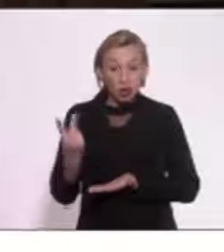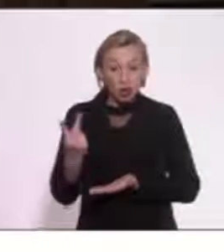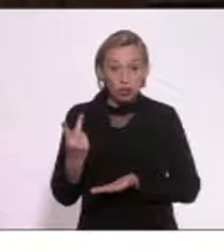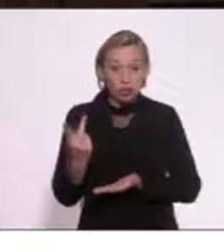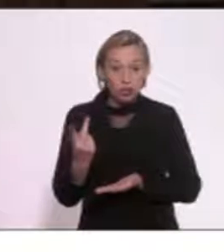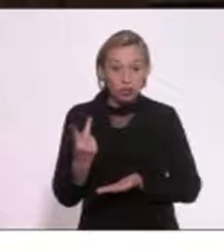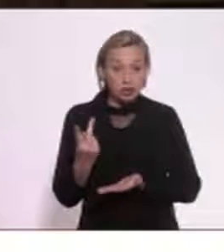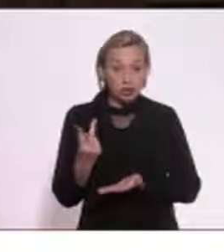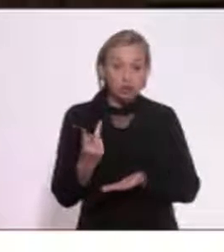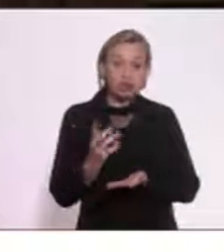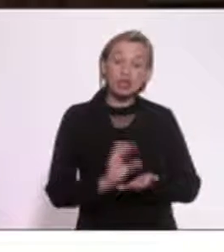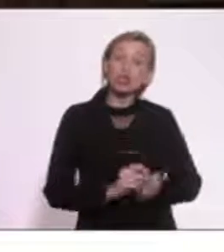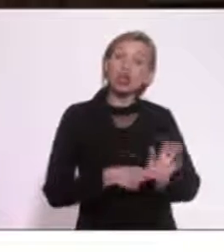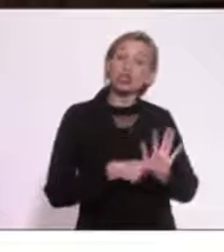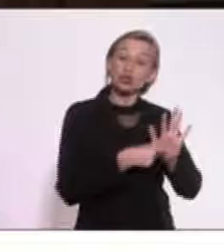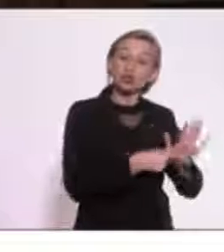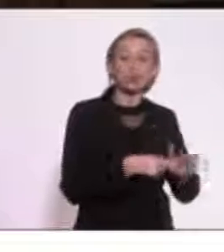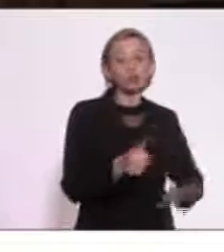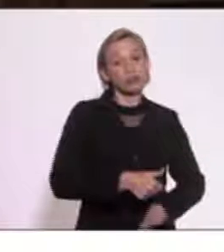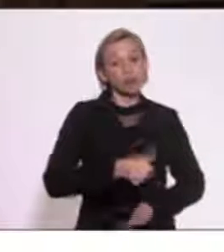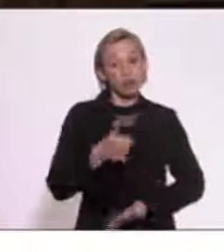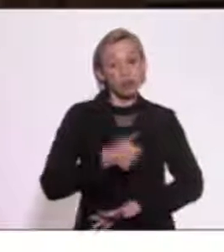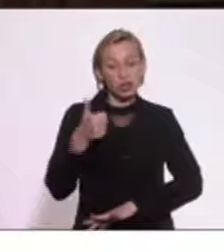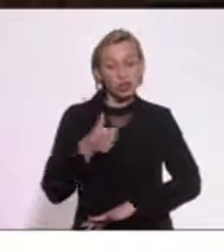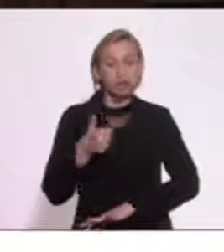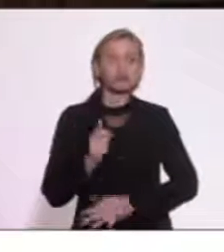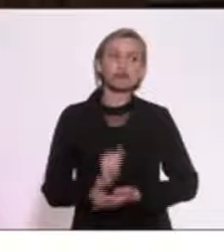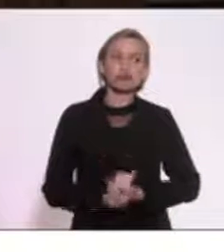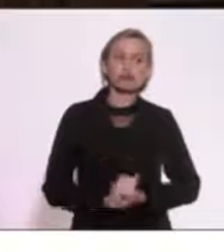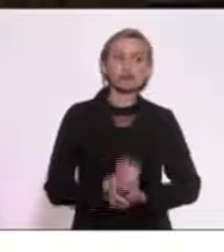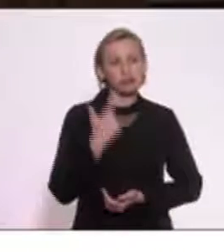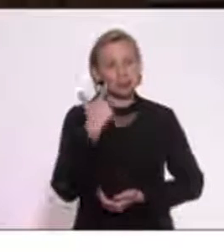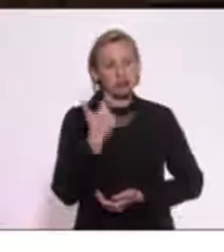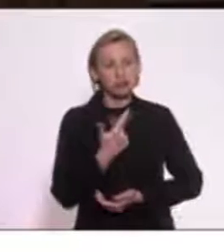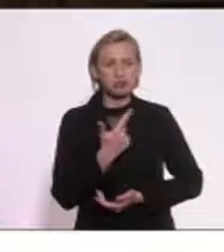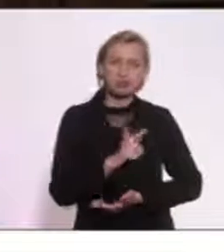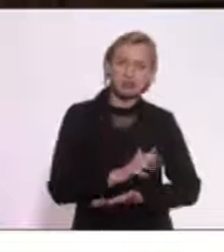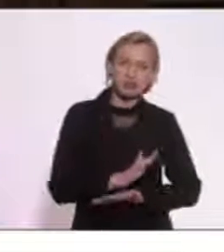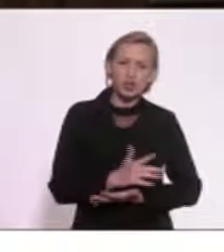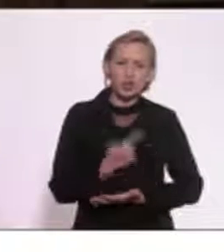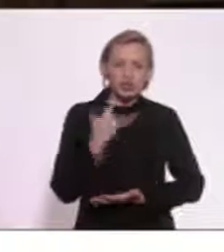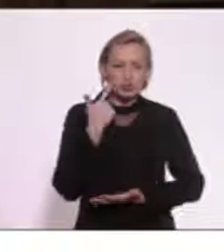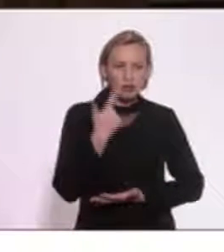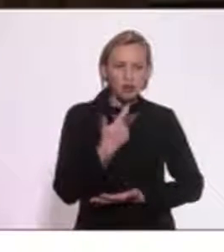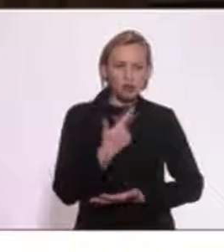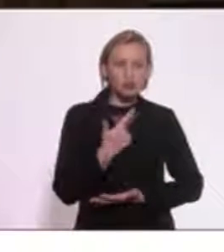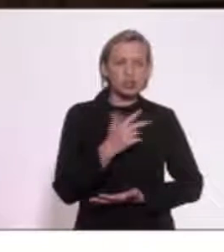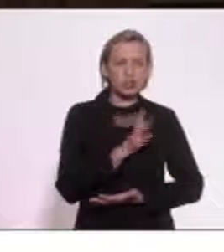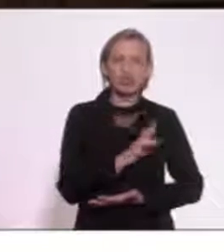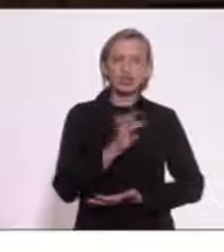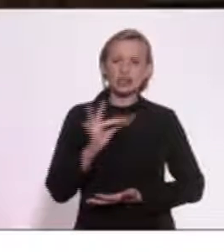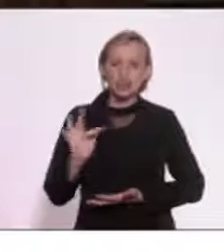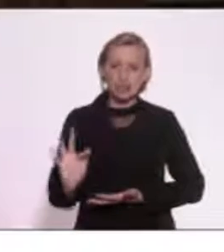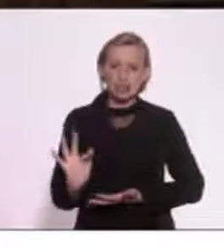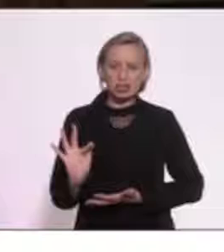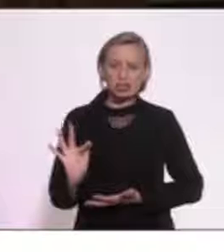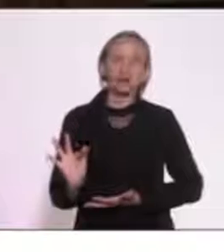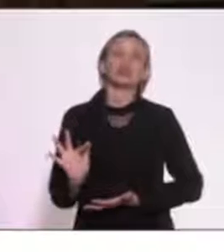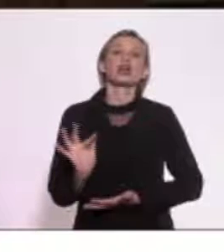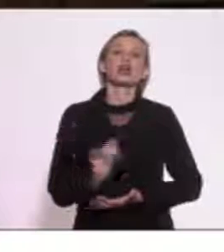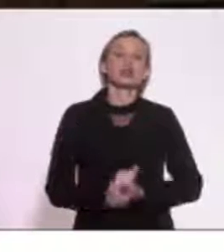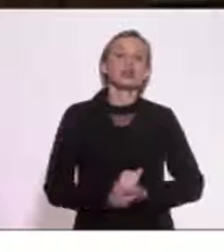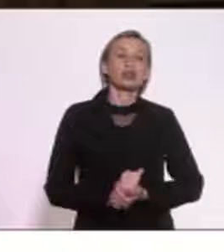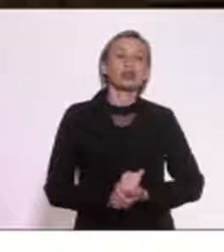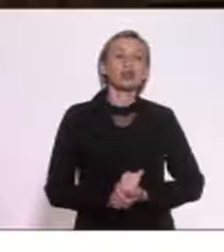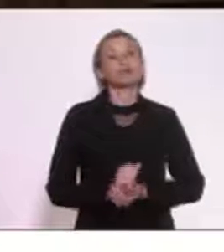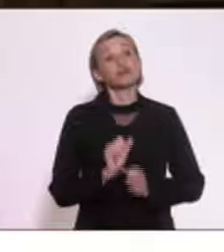de melhoria, o que temos aí é a previsão de que essa receita tributária ela vai